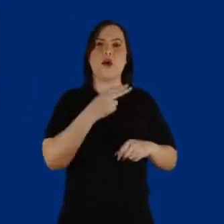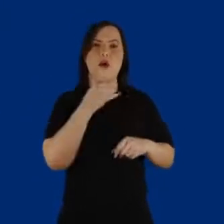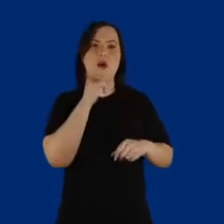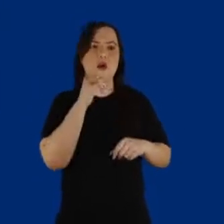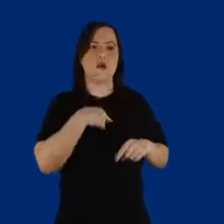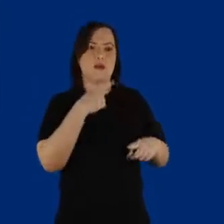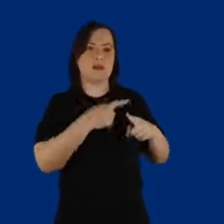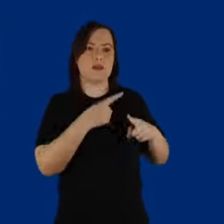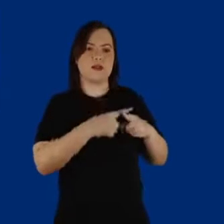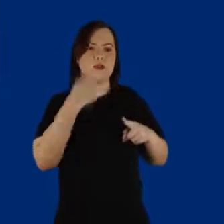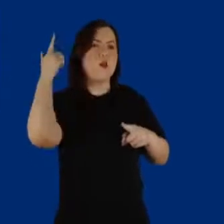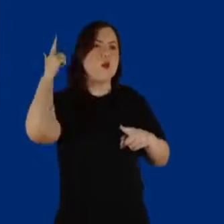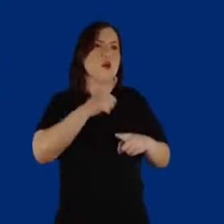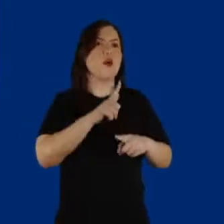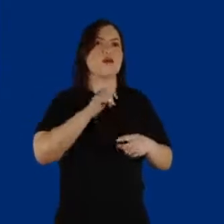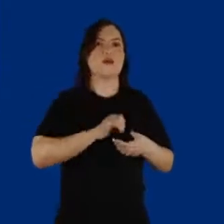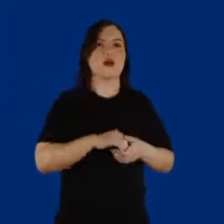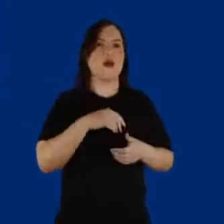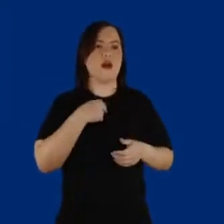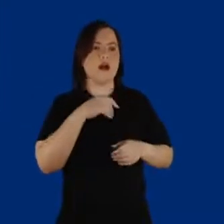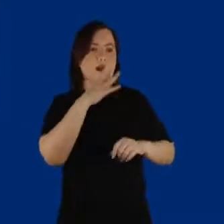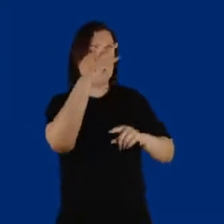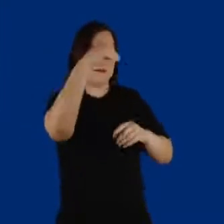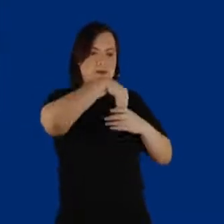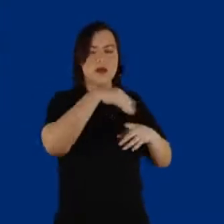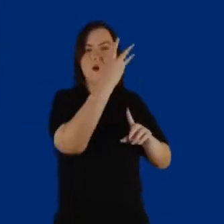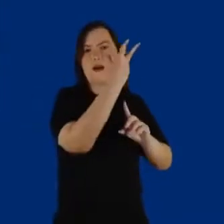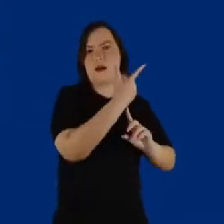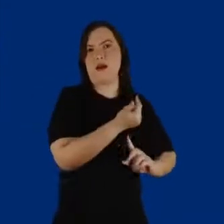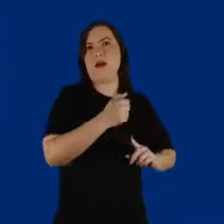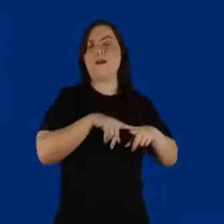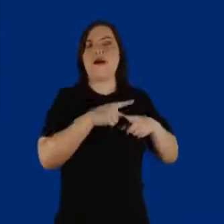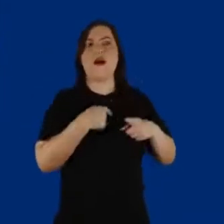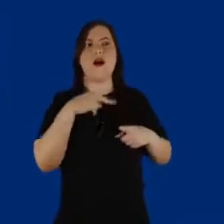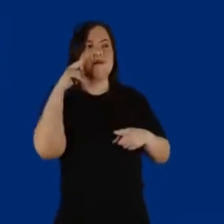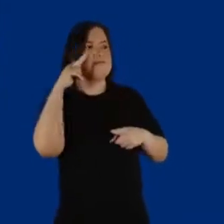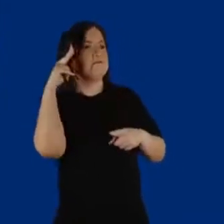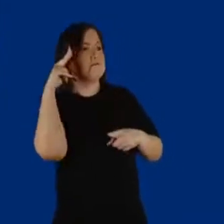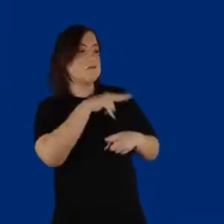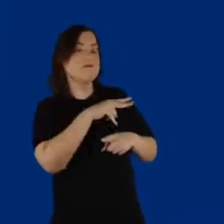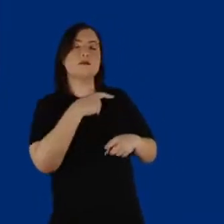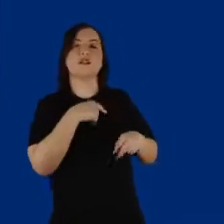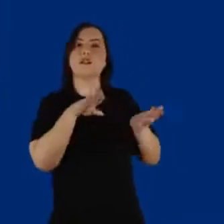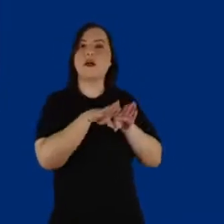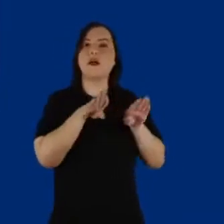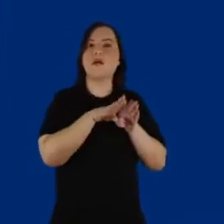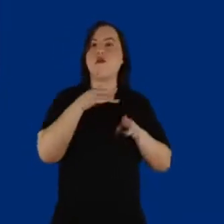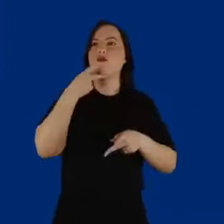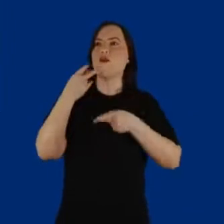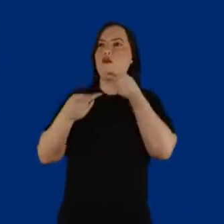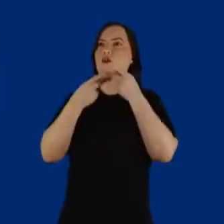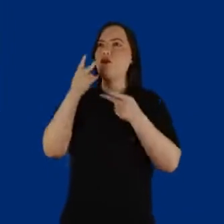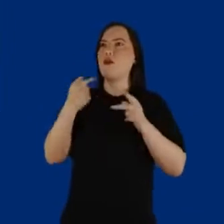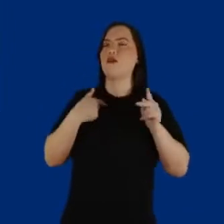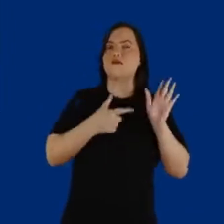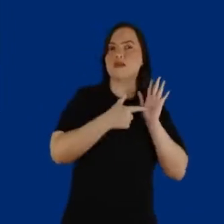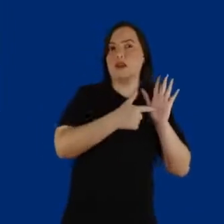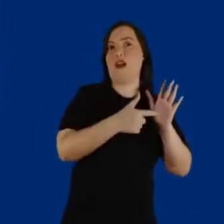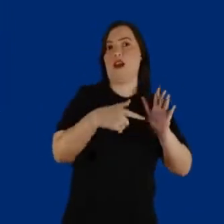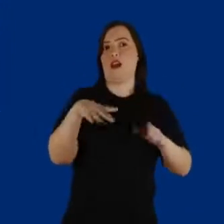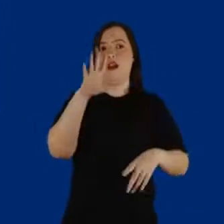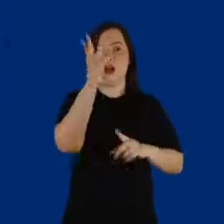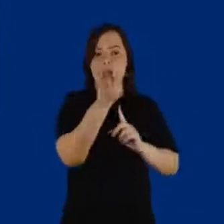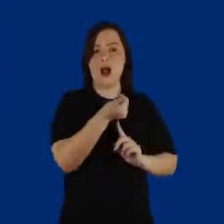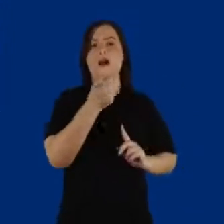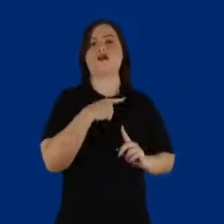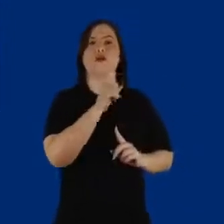só capazes de falar na arte, mas que alguém vai vir vê-las, falar através da arte. A arte